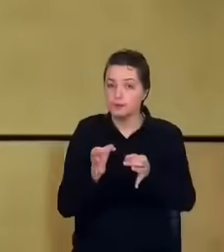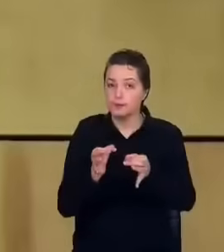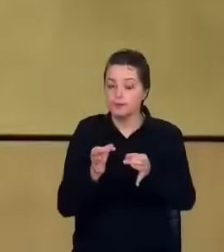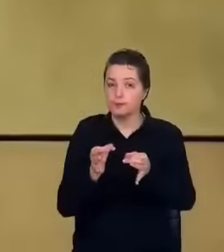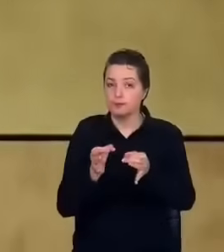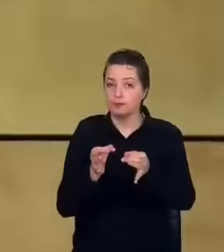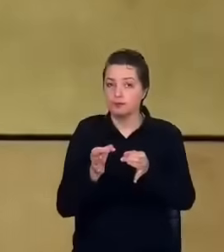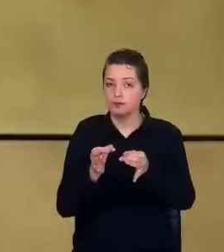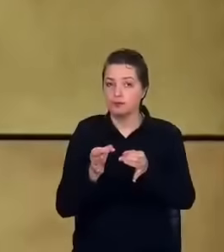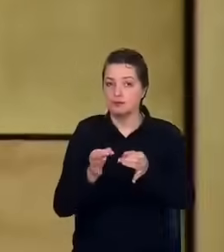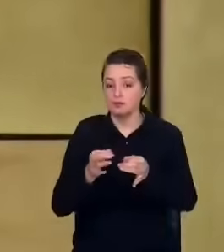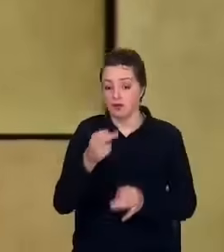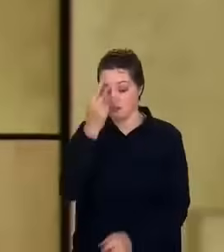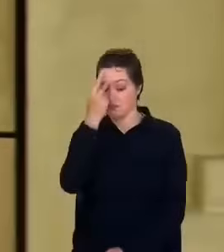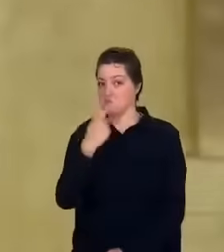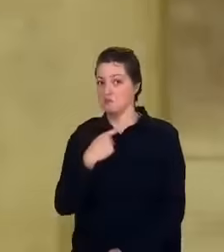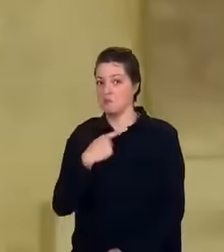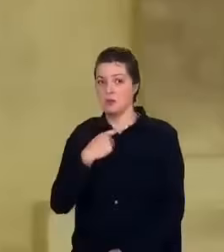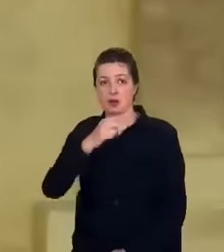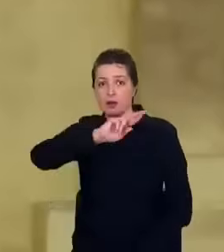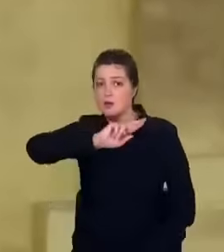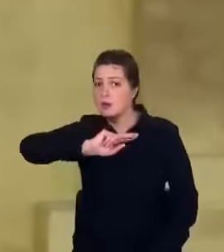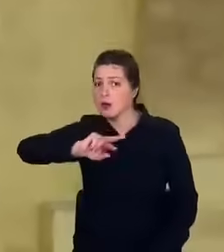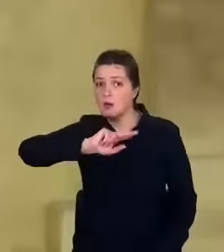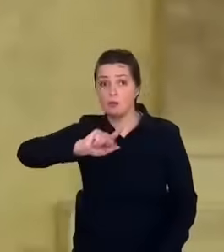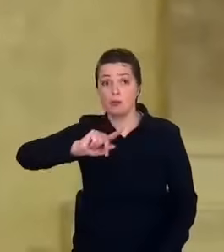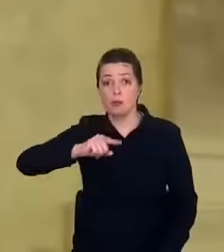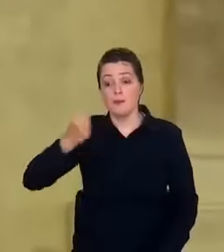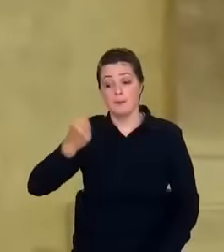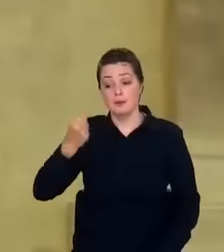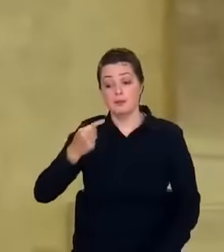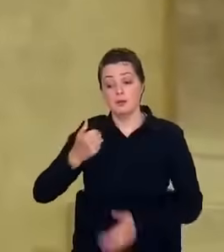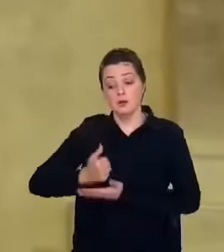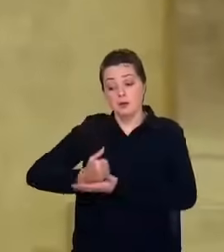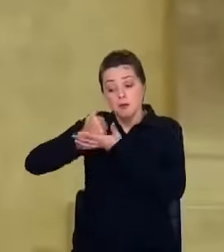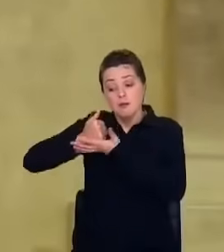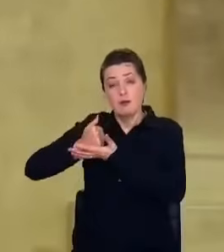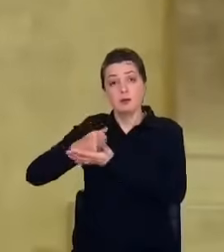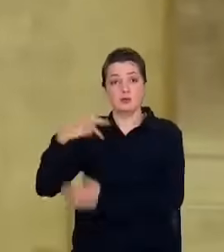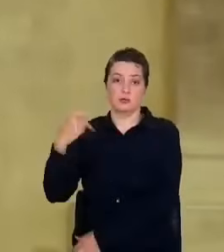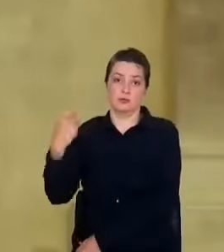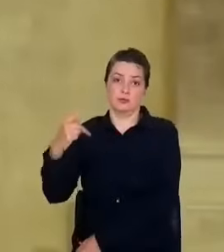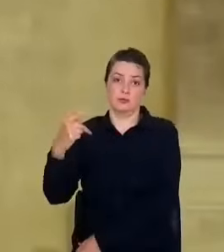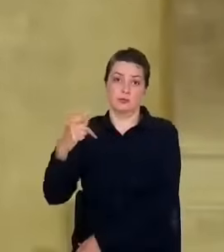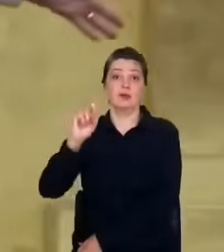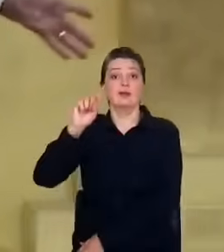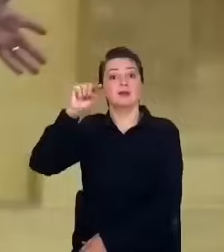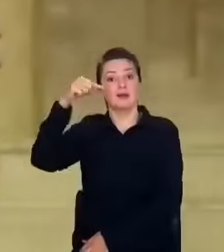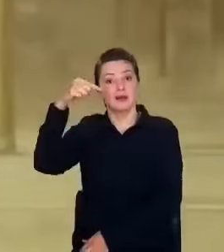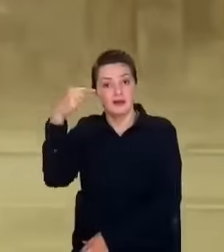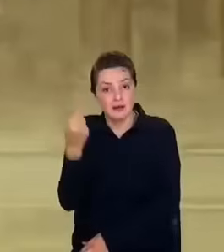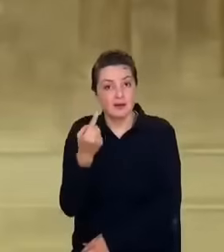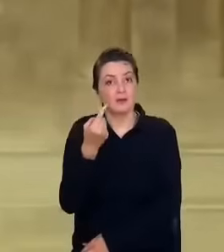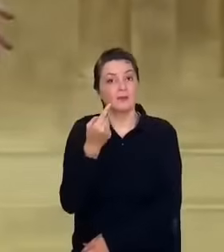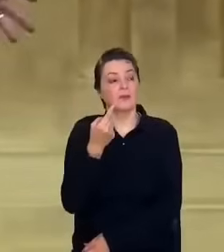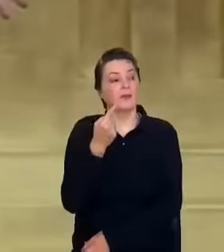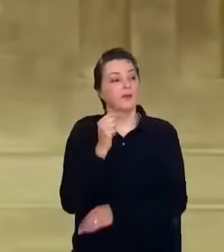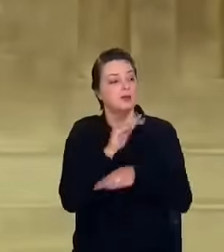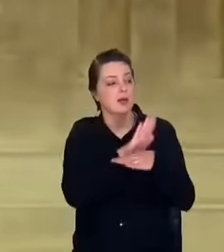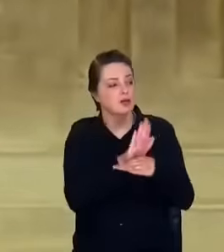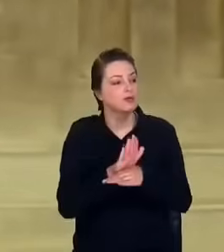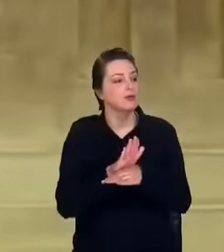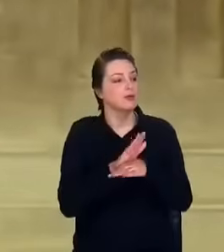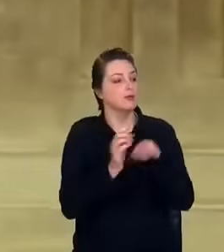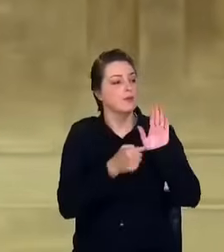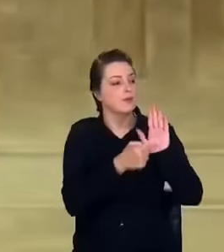É egoísmo isso? Não. Primeiro você se salva, para que então você possa salvar os outros. Primeiro